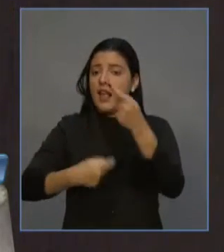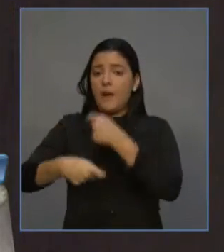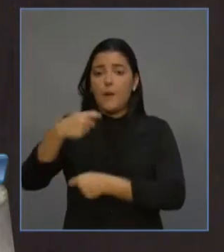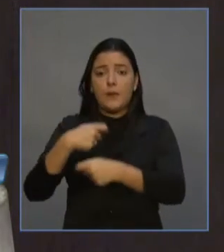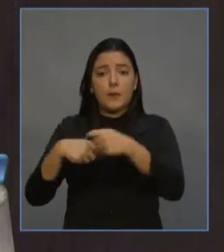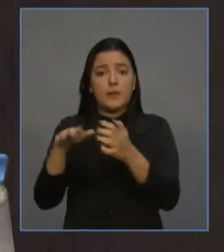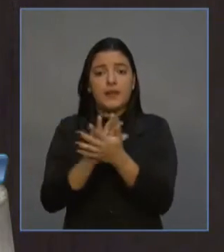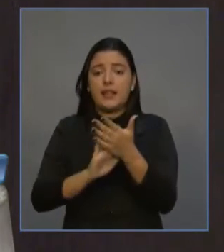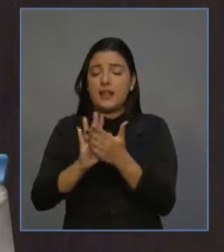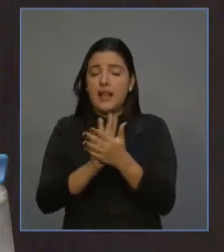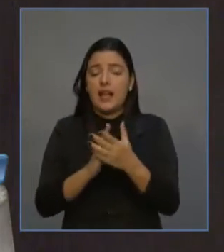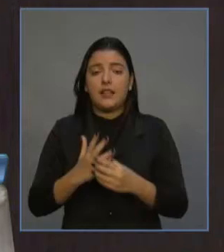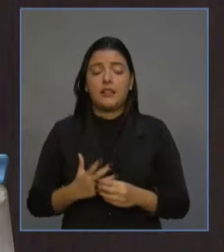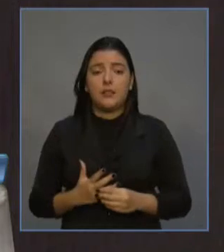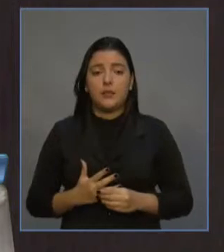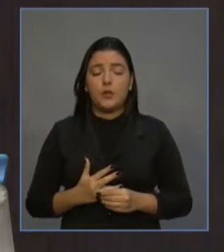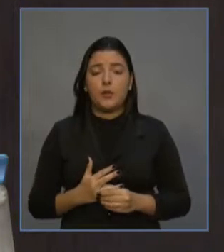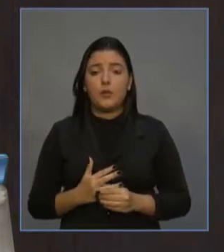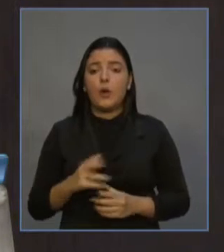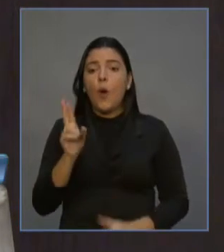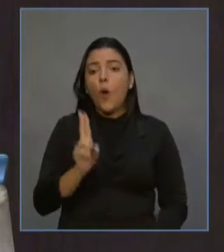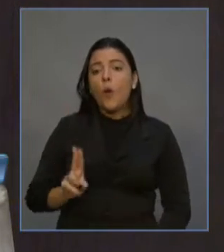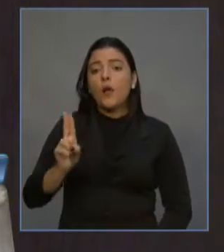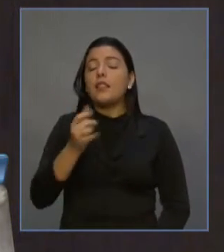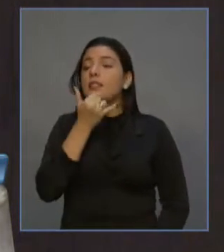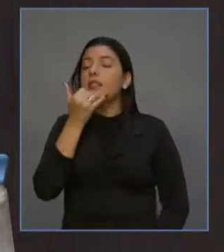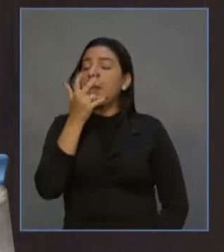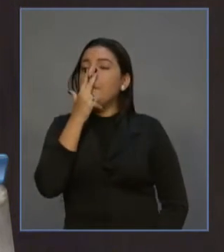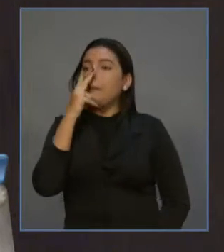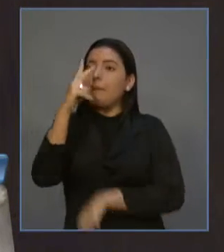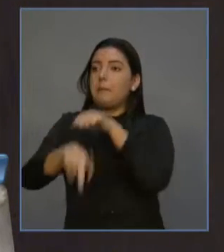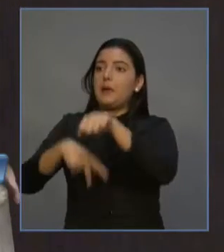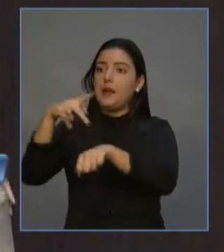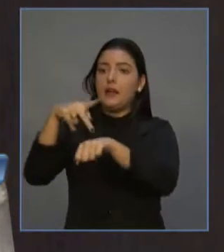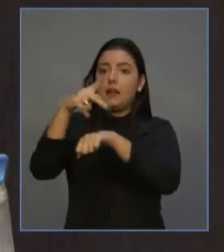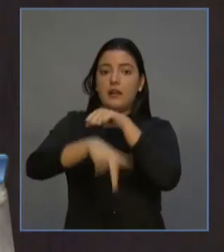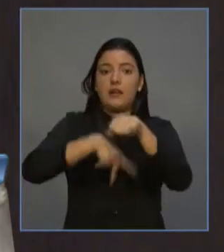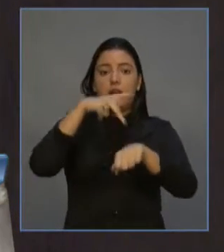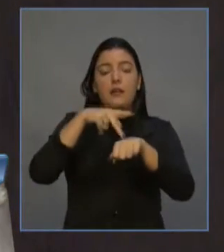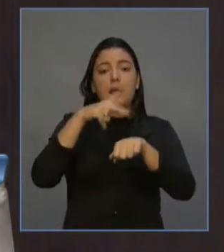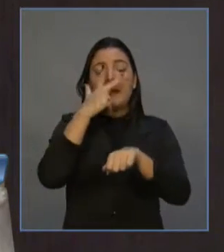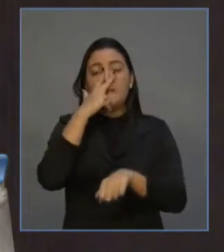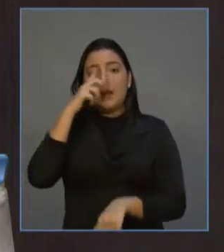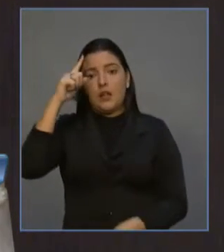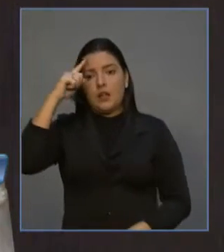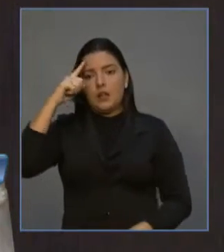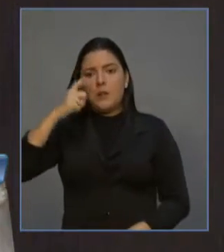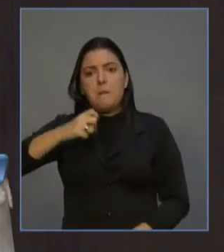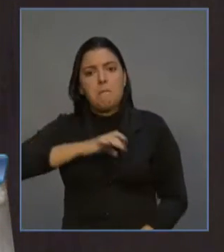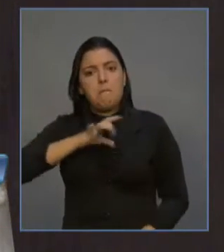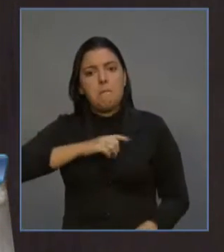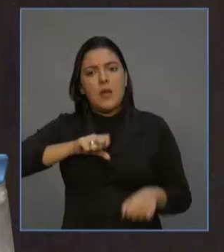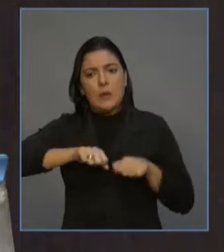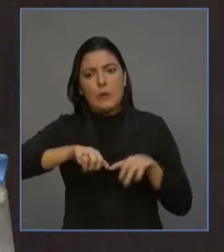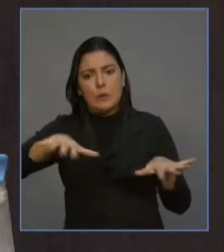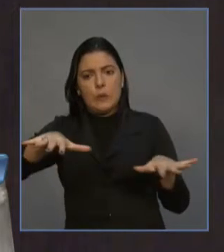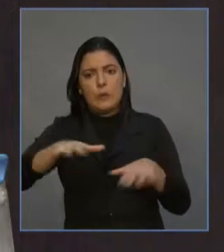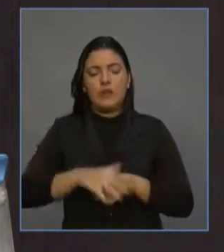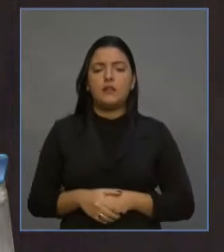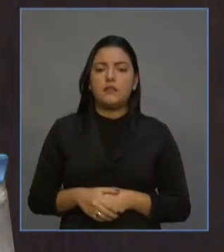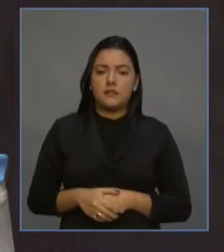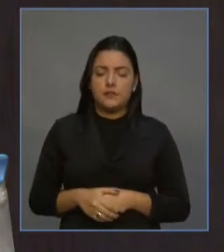econômicos. Se utilizaram, a depender do país, do pânico moral, uma defesa